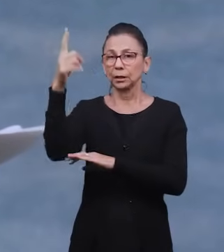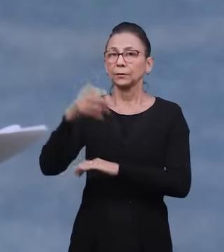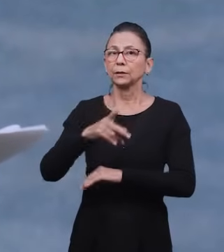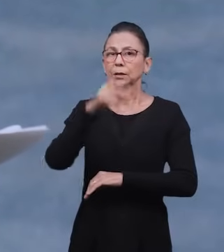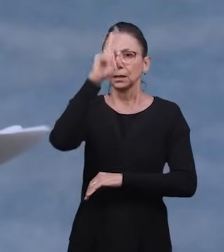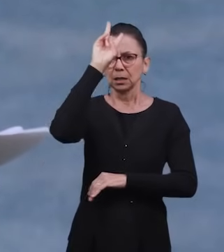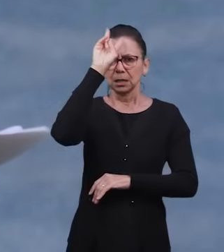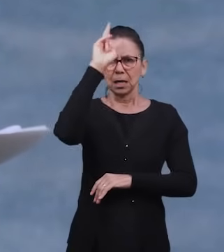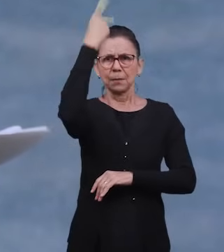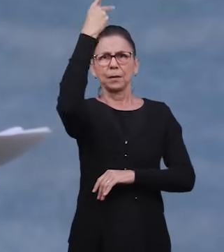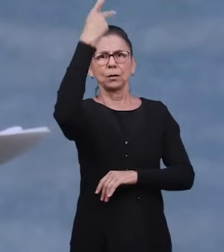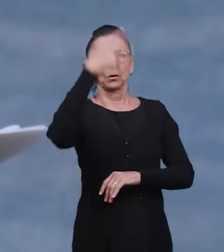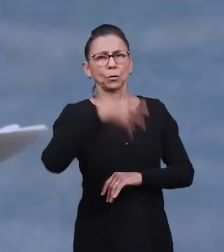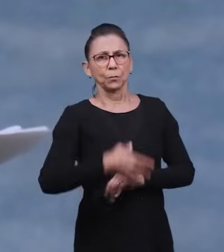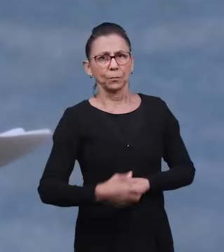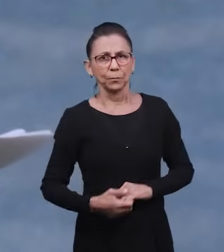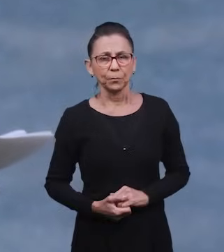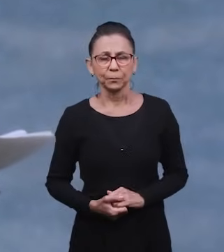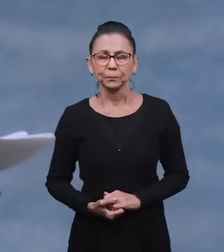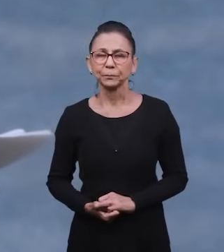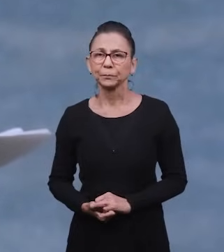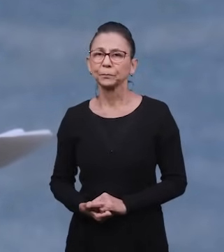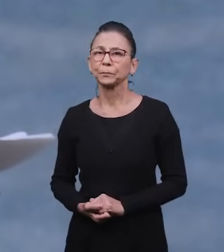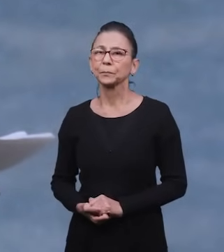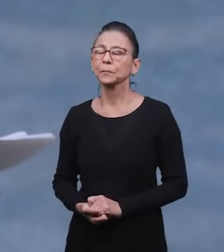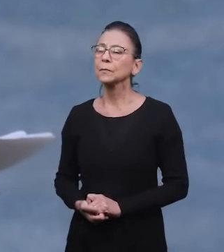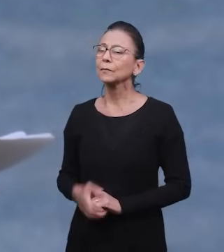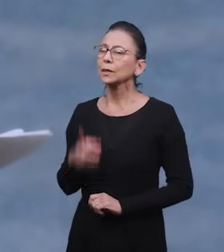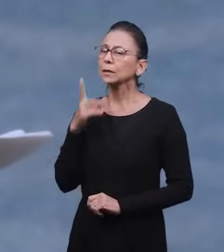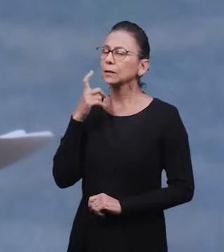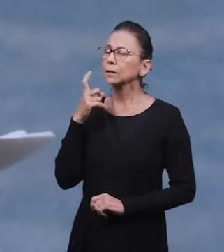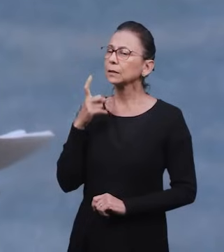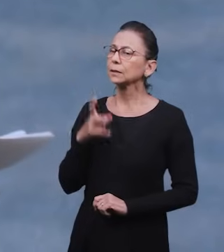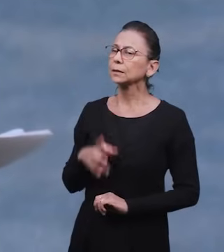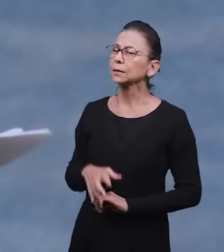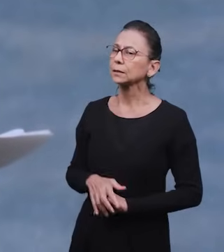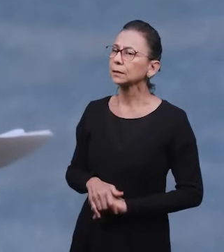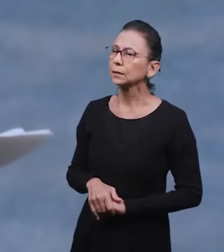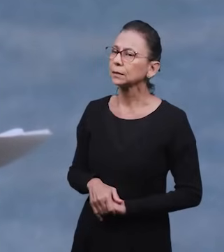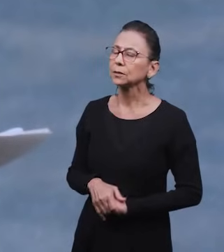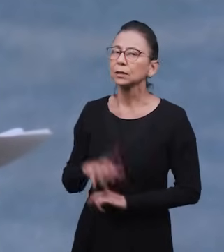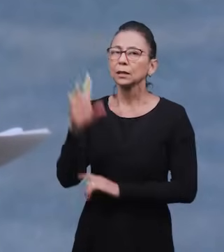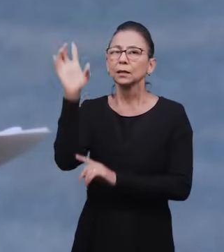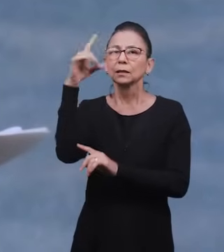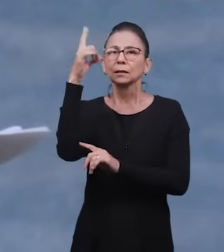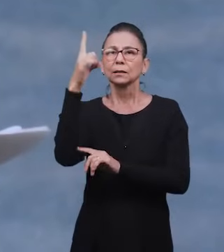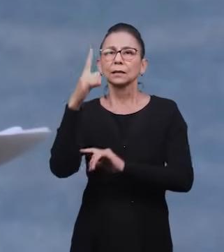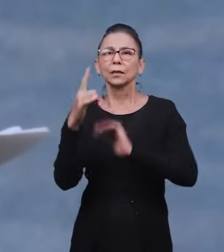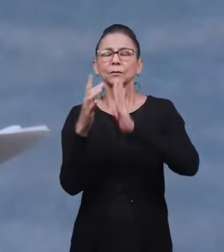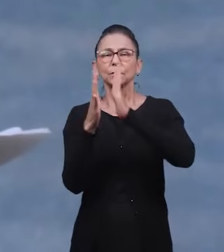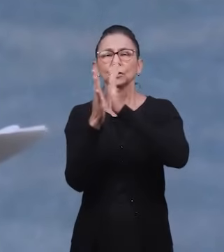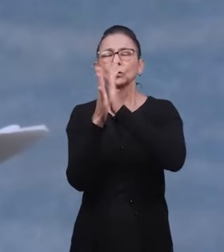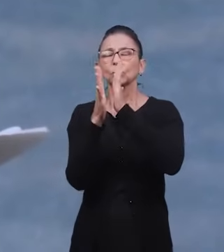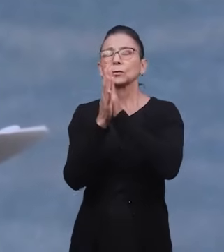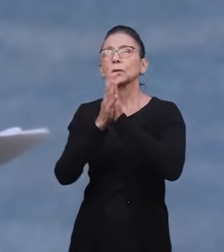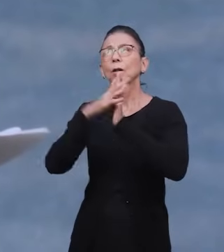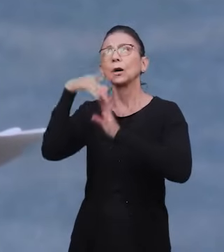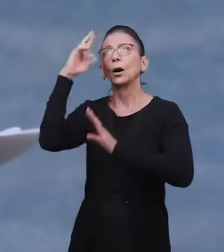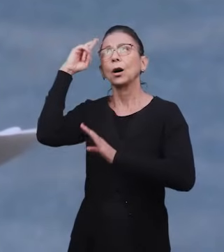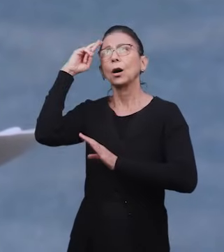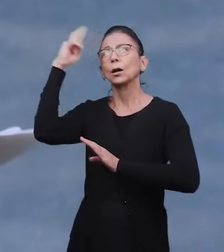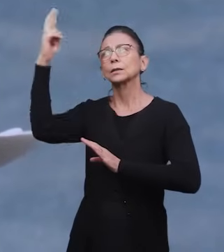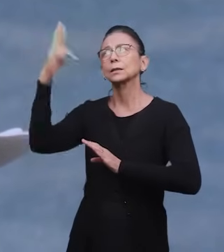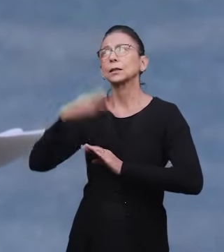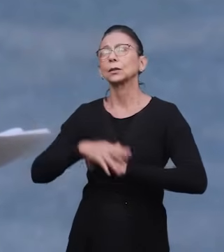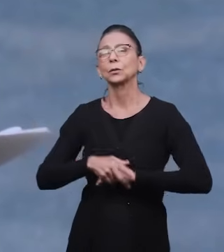doeu no pai, né? Era filho dele. Agora, teve um fato interessante. Lembra que Davi orou, Senhor, transtorna o conselho de